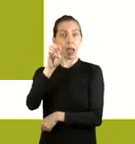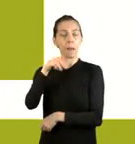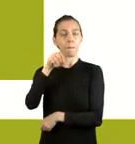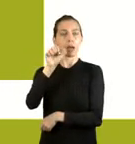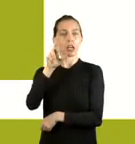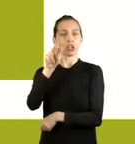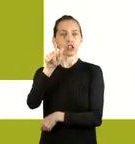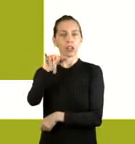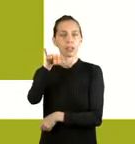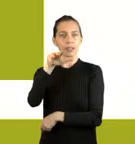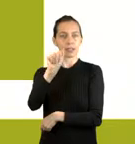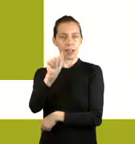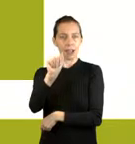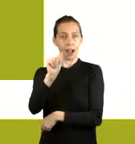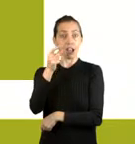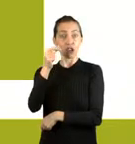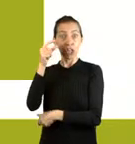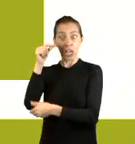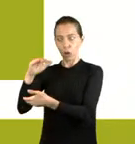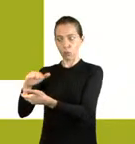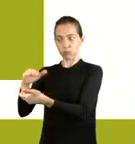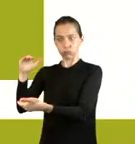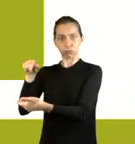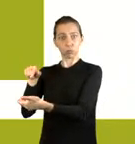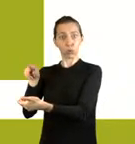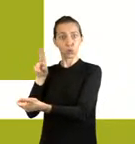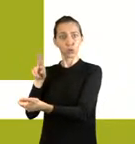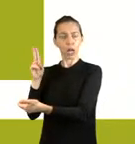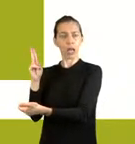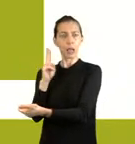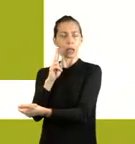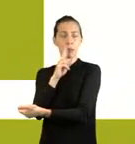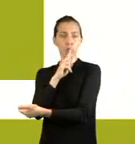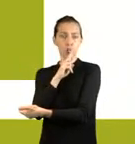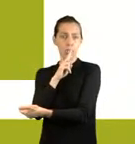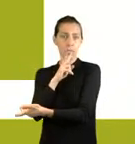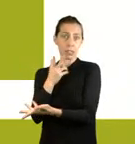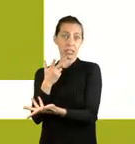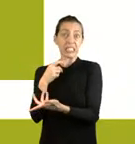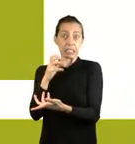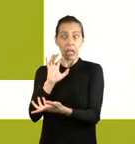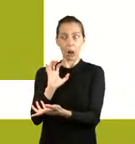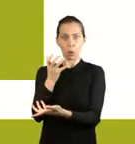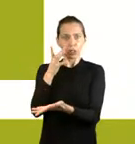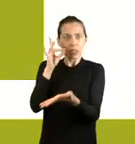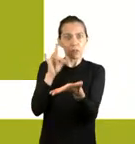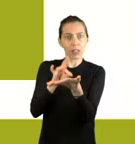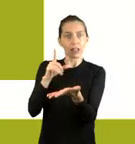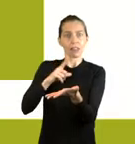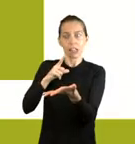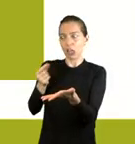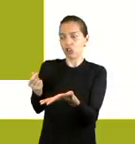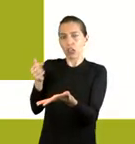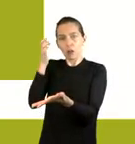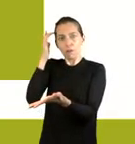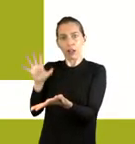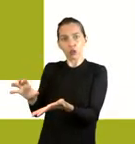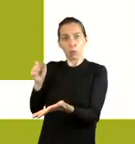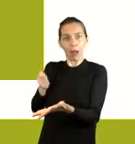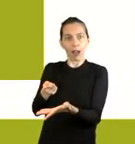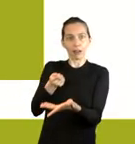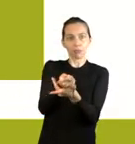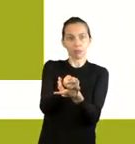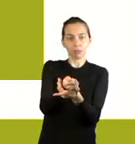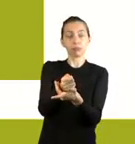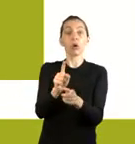de emergência ela pode ser vista como uma emergência de verdade, caso aconteça alguma coisa com você, mas ela também pode